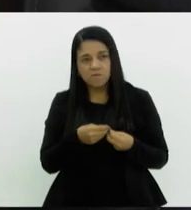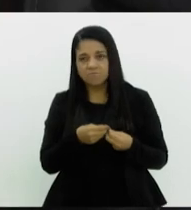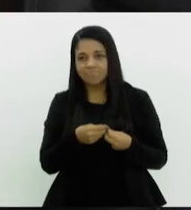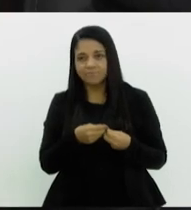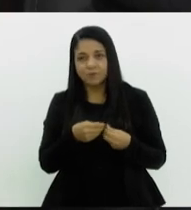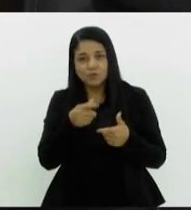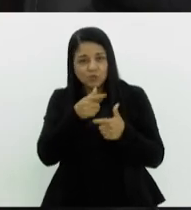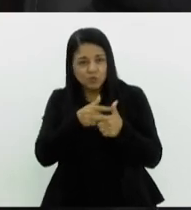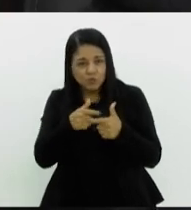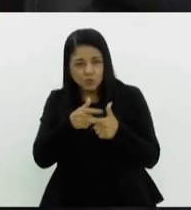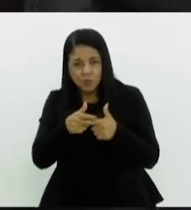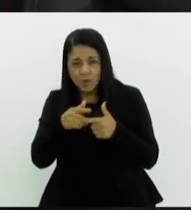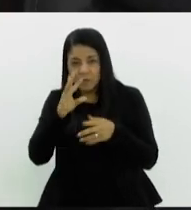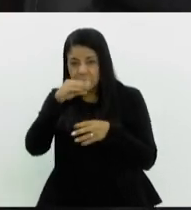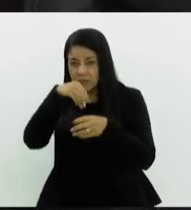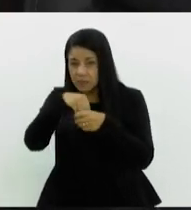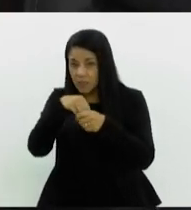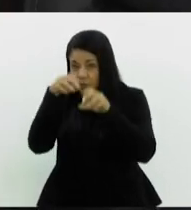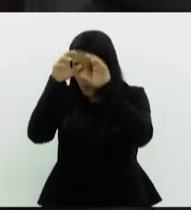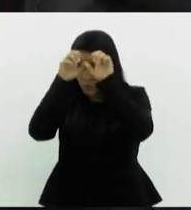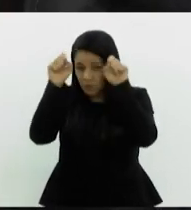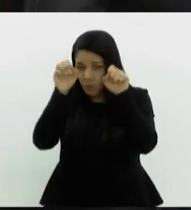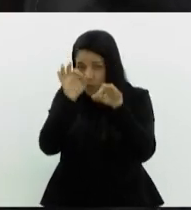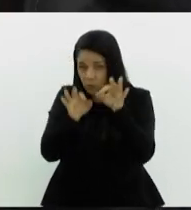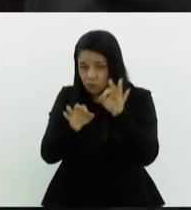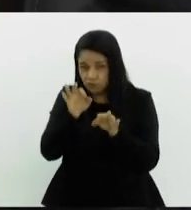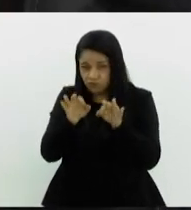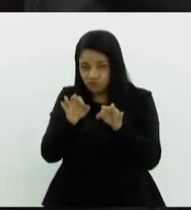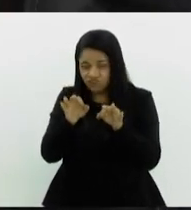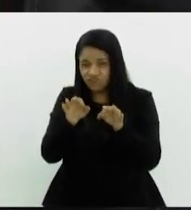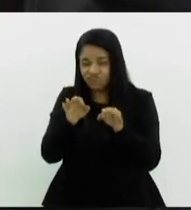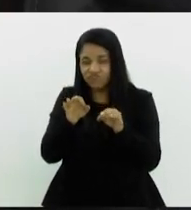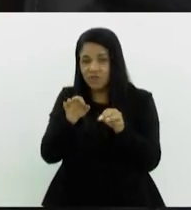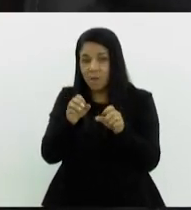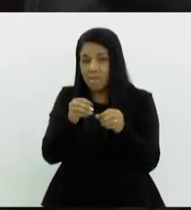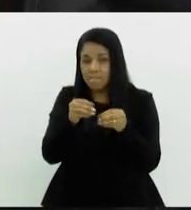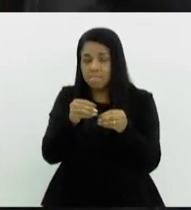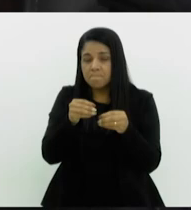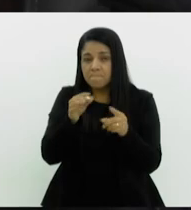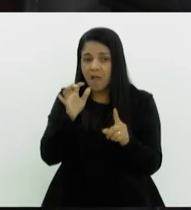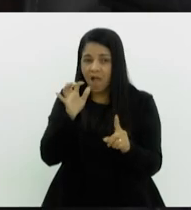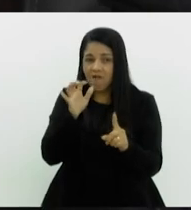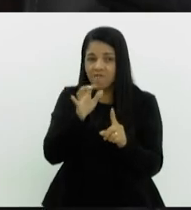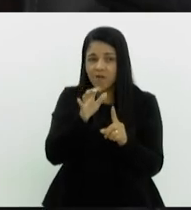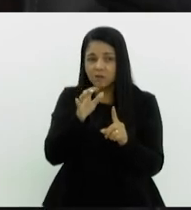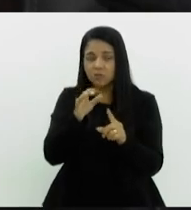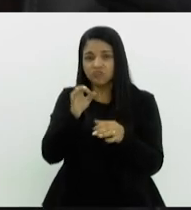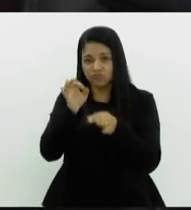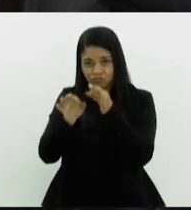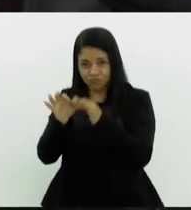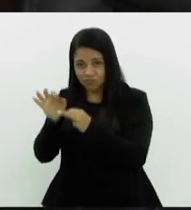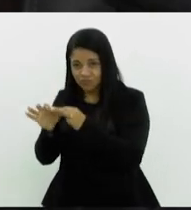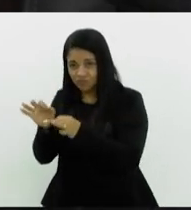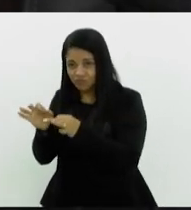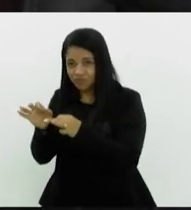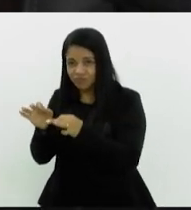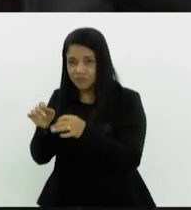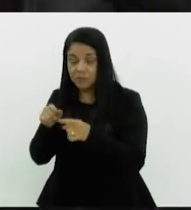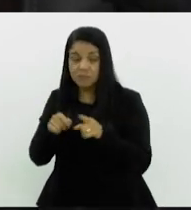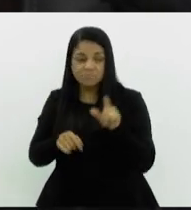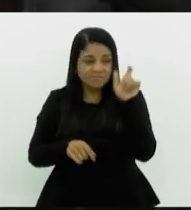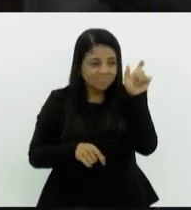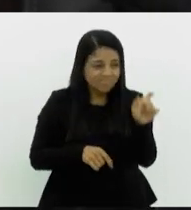problemas que nós temos no tribunal e que afetam os magistrados, o Gabriel tem uma palavra para os